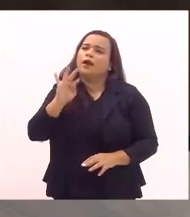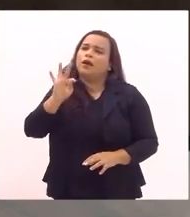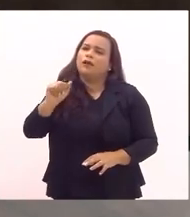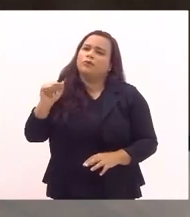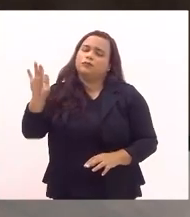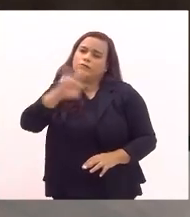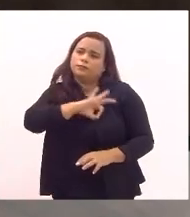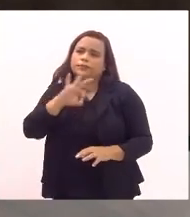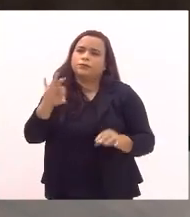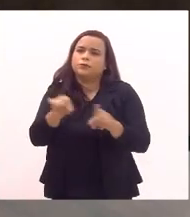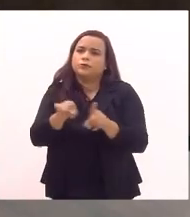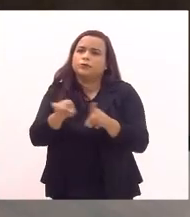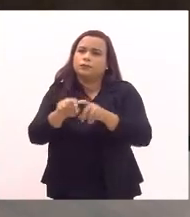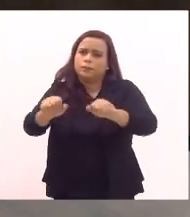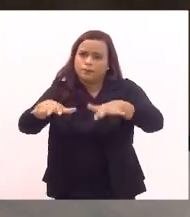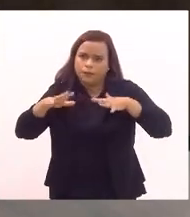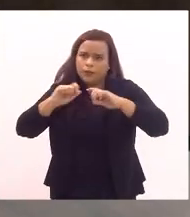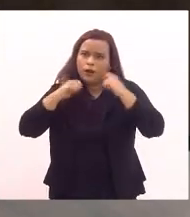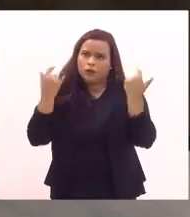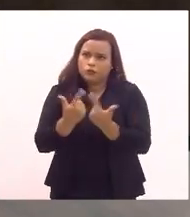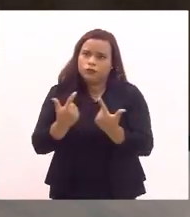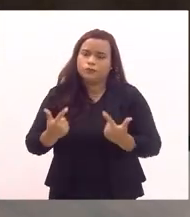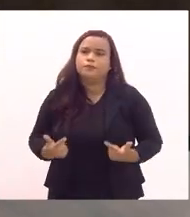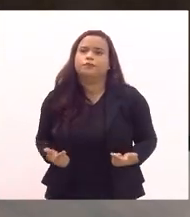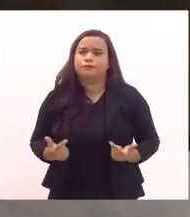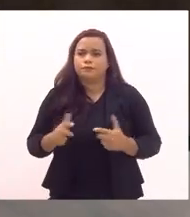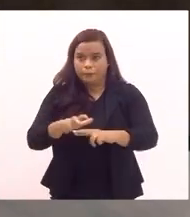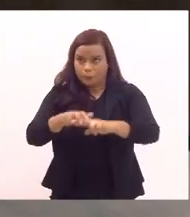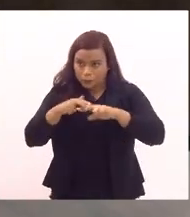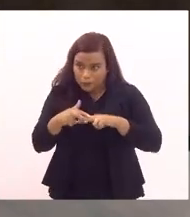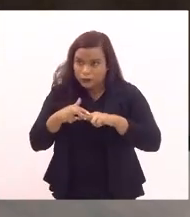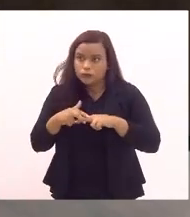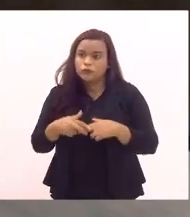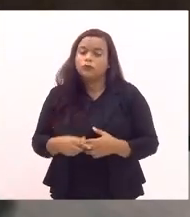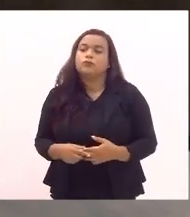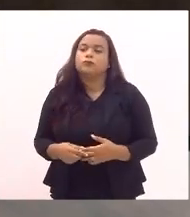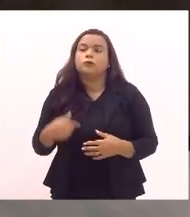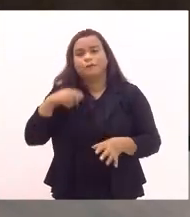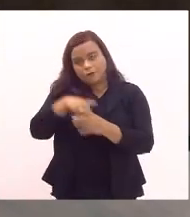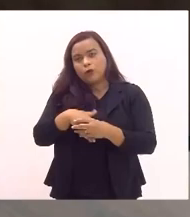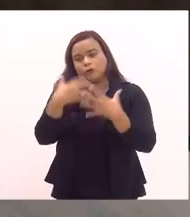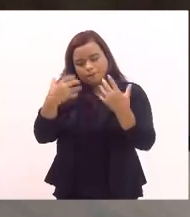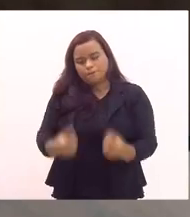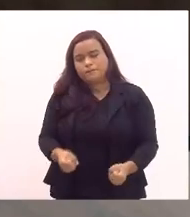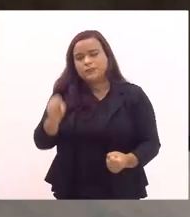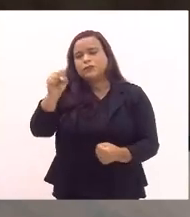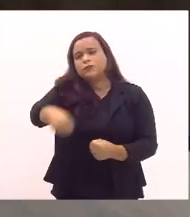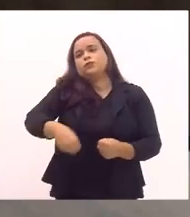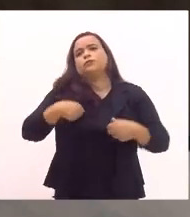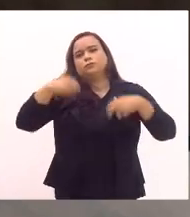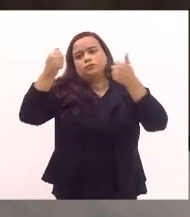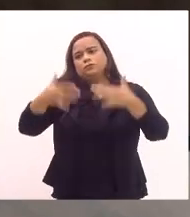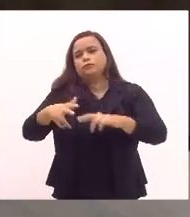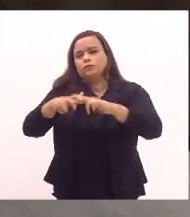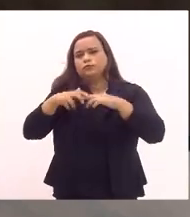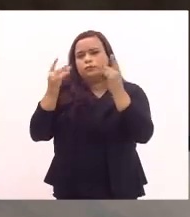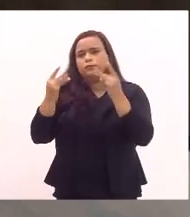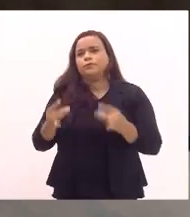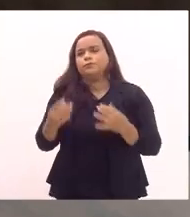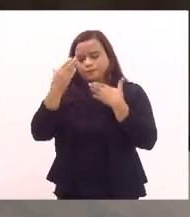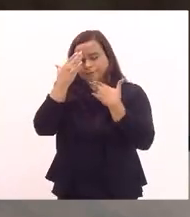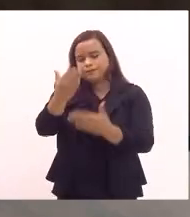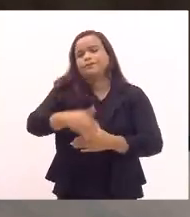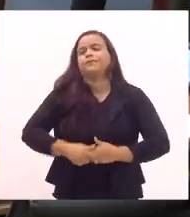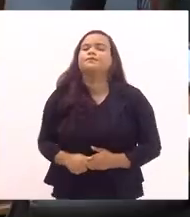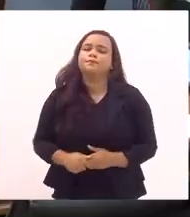e do plenário da Assembleia e por isso só Presidente votei sim e tô justificando aqui meu voto